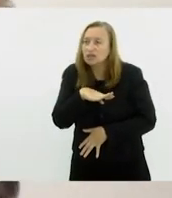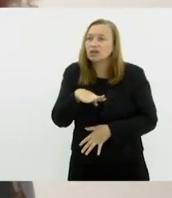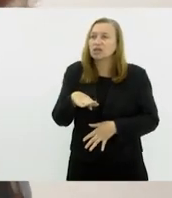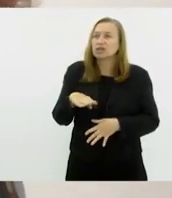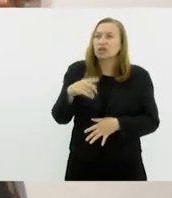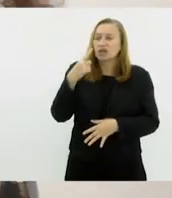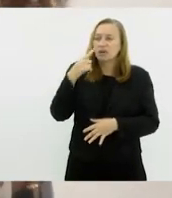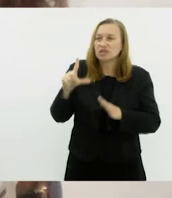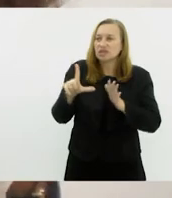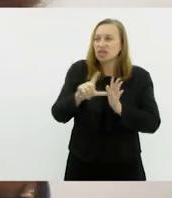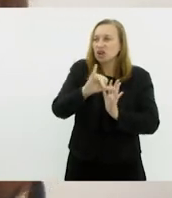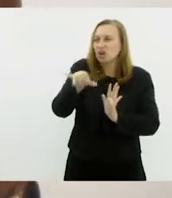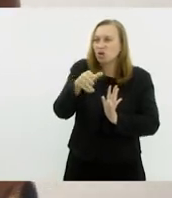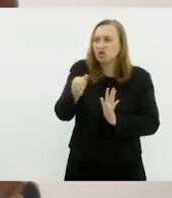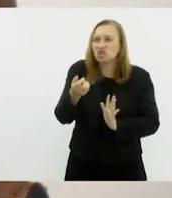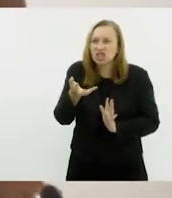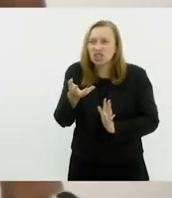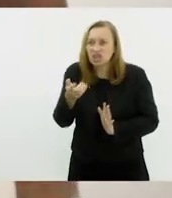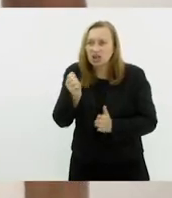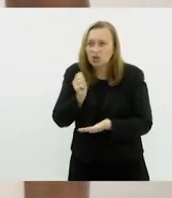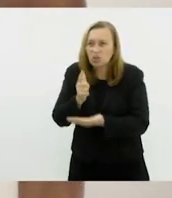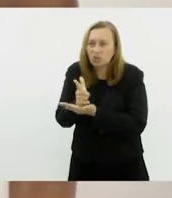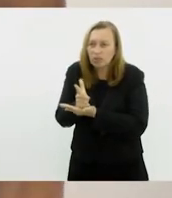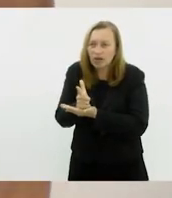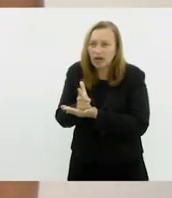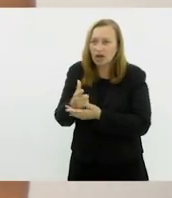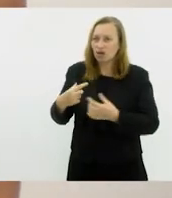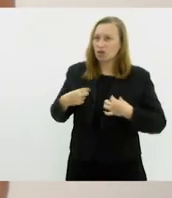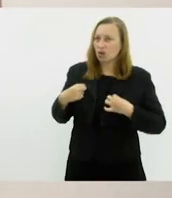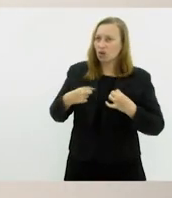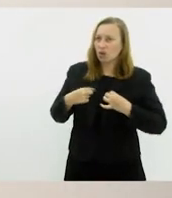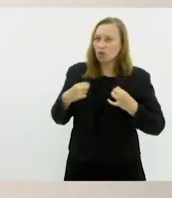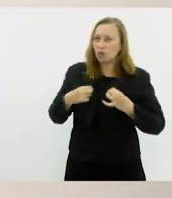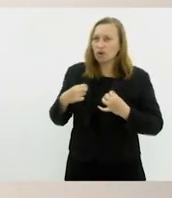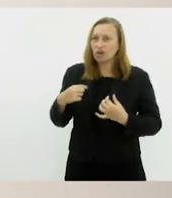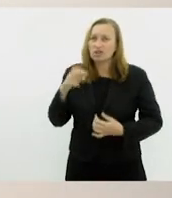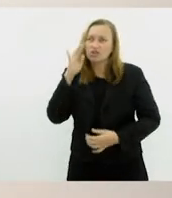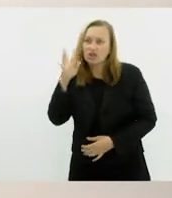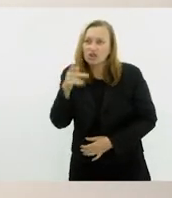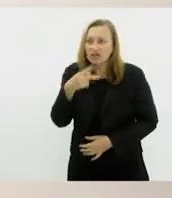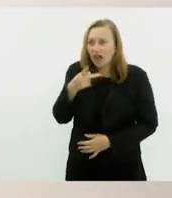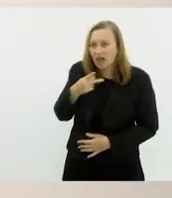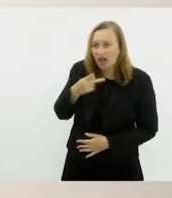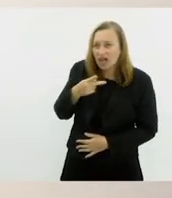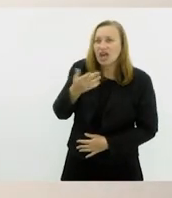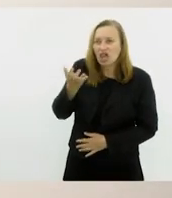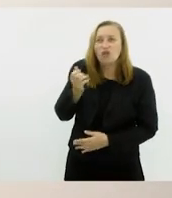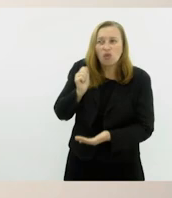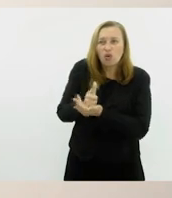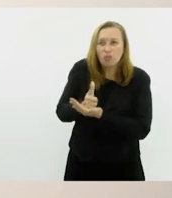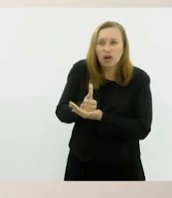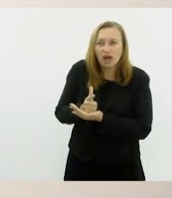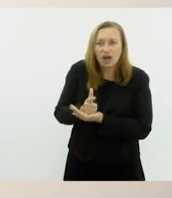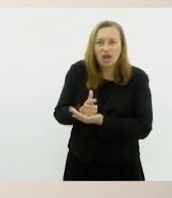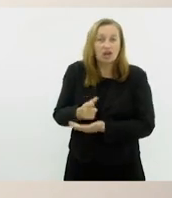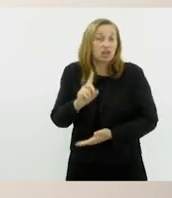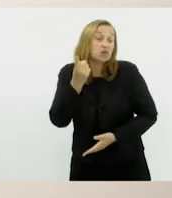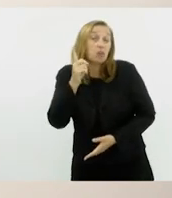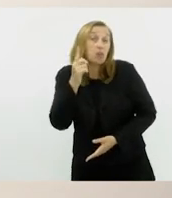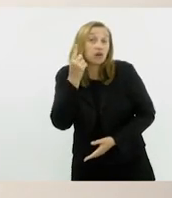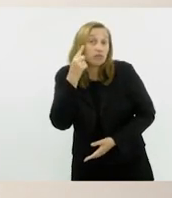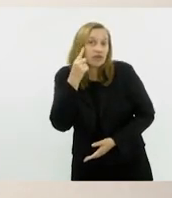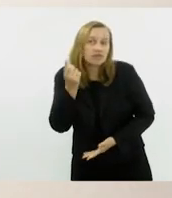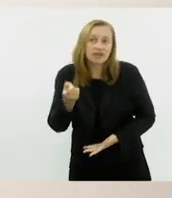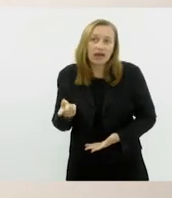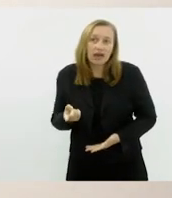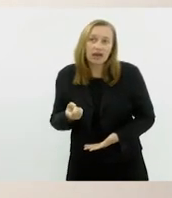uma loja querer olhar uma roupa e sonhar com aquela roupa amanhã E poder dizer assim poxa eu vou comprar mas você não pode nem pensar que a gente não